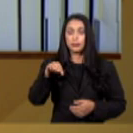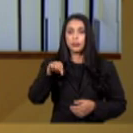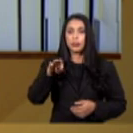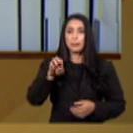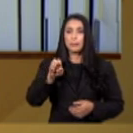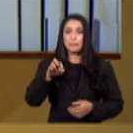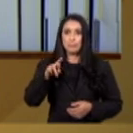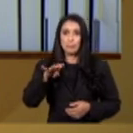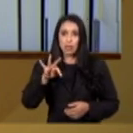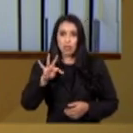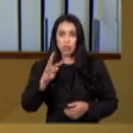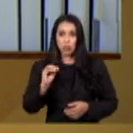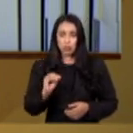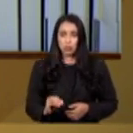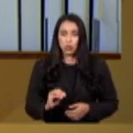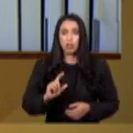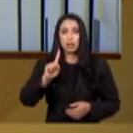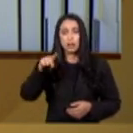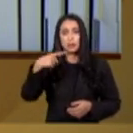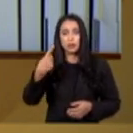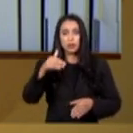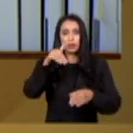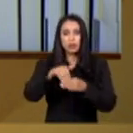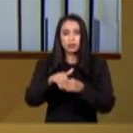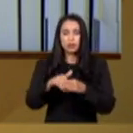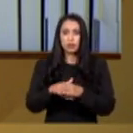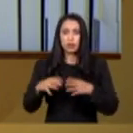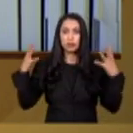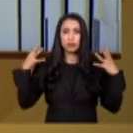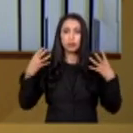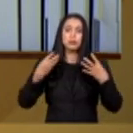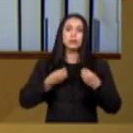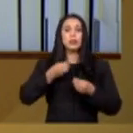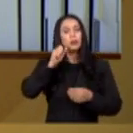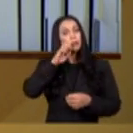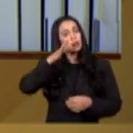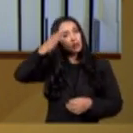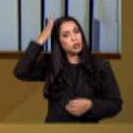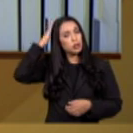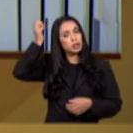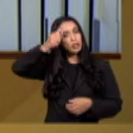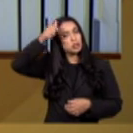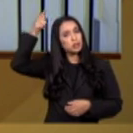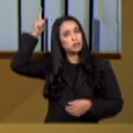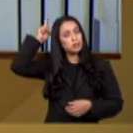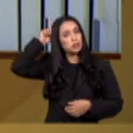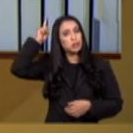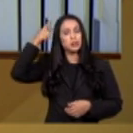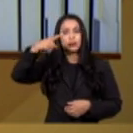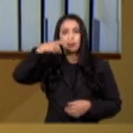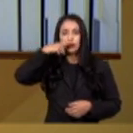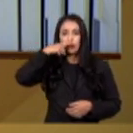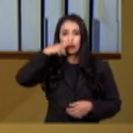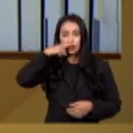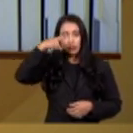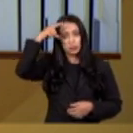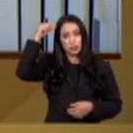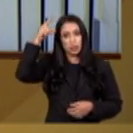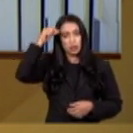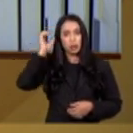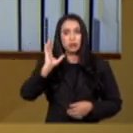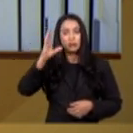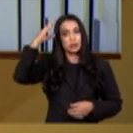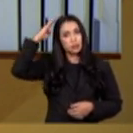após os votos dos ministros marco aurélio alexandre de moraes edson fachin o barroso rosa weber